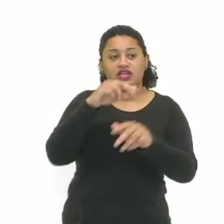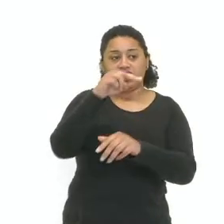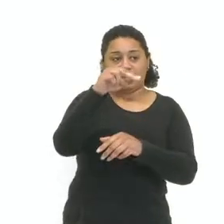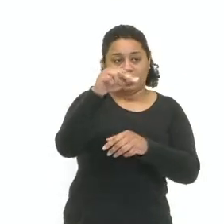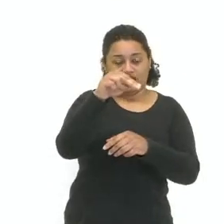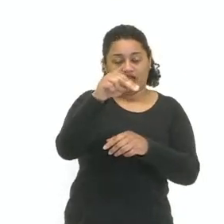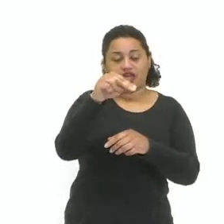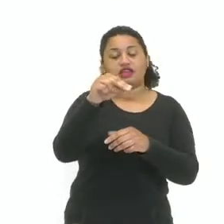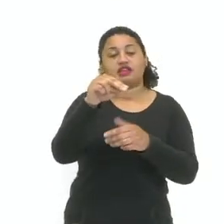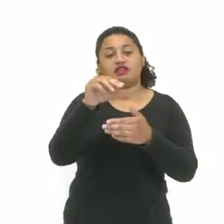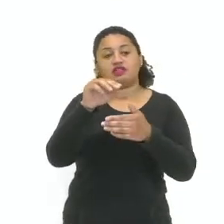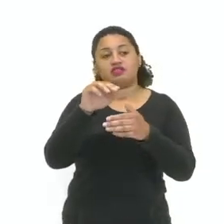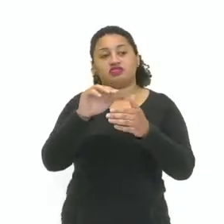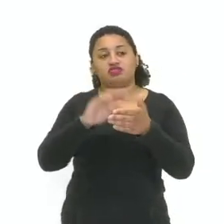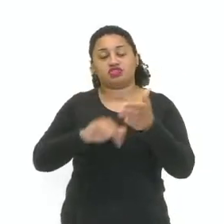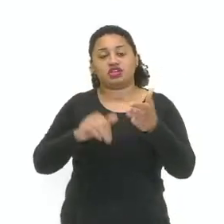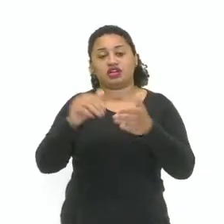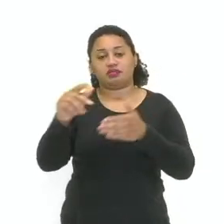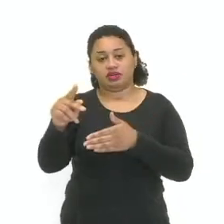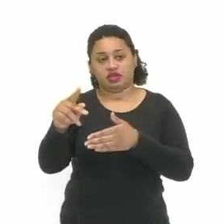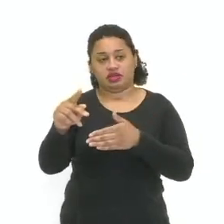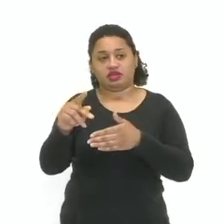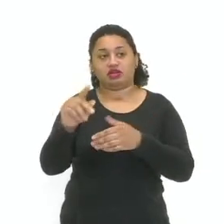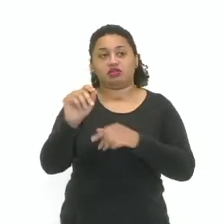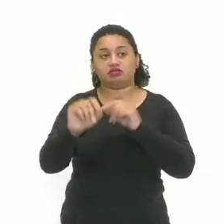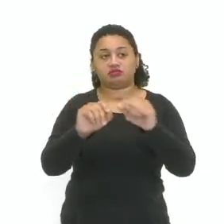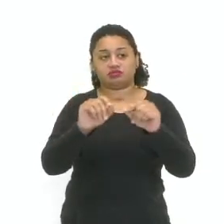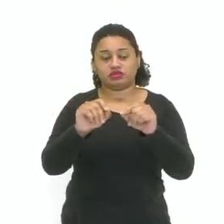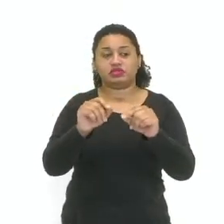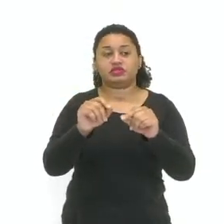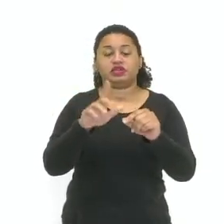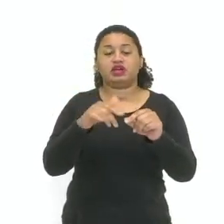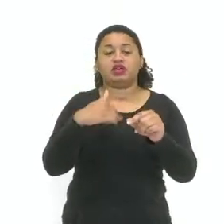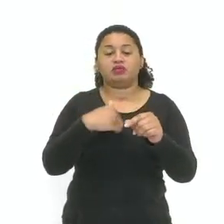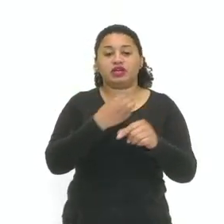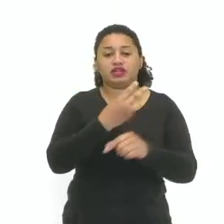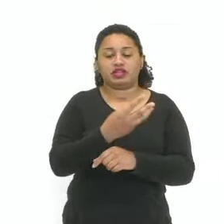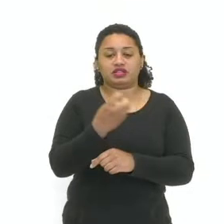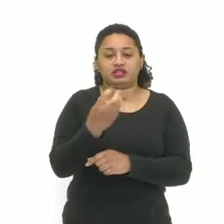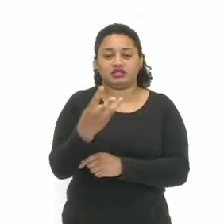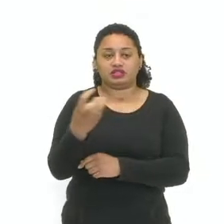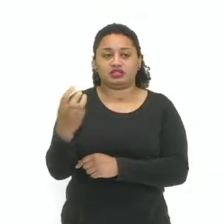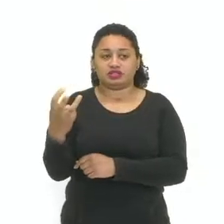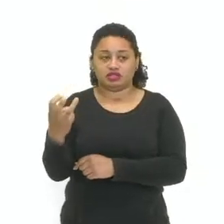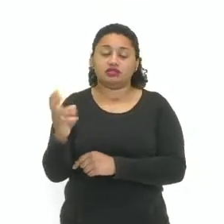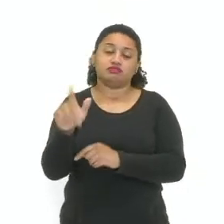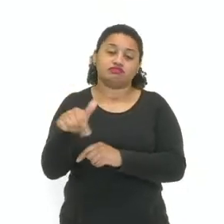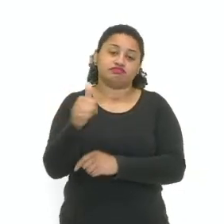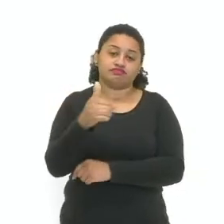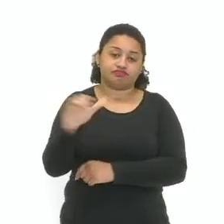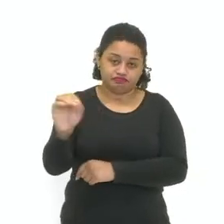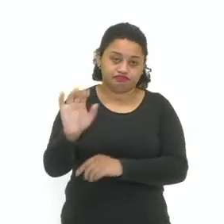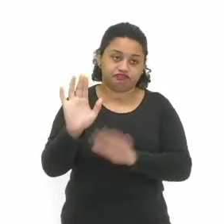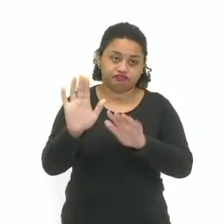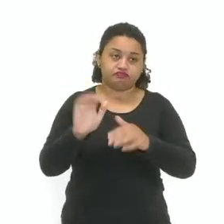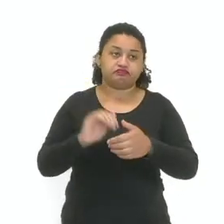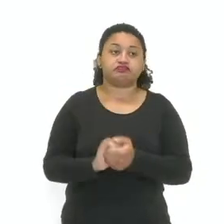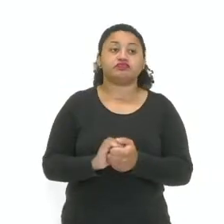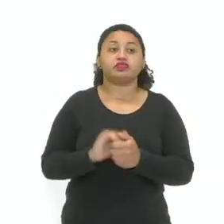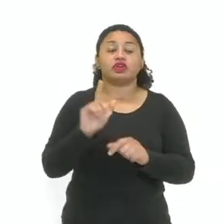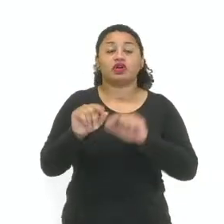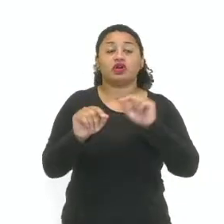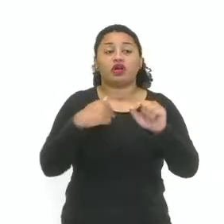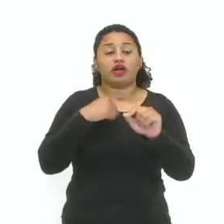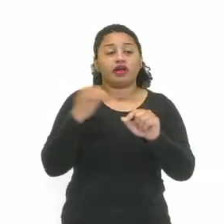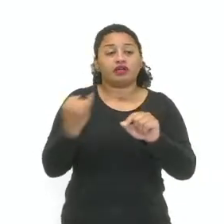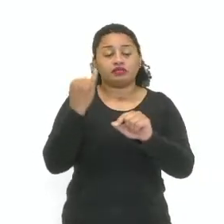N vale 13 e o meu P, que vão ser tomadas de 3 a 3, me dá 10. Sempre lembre que no